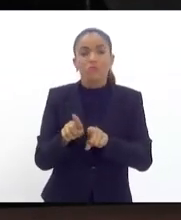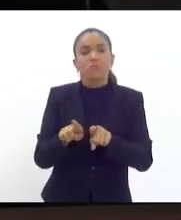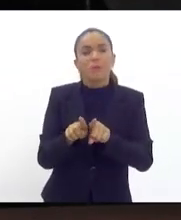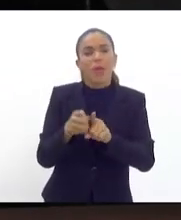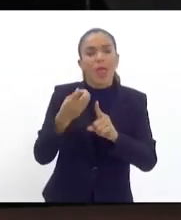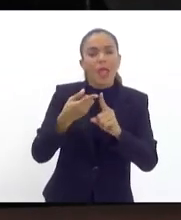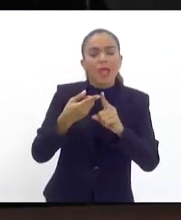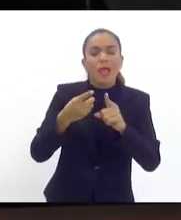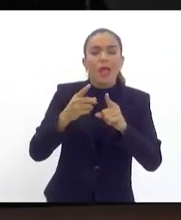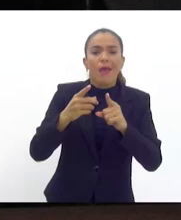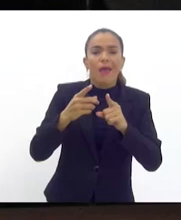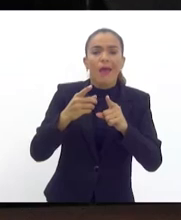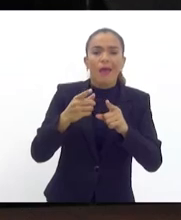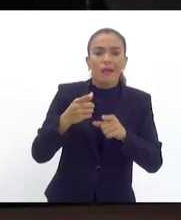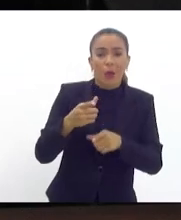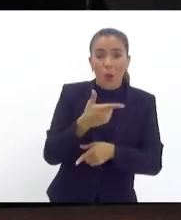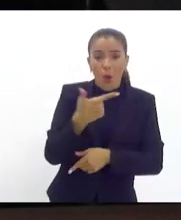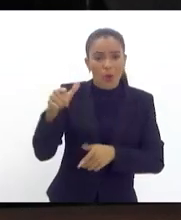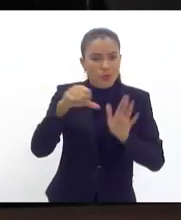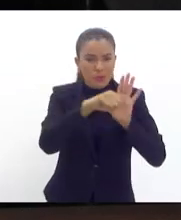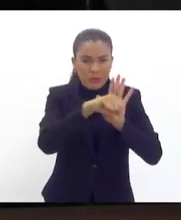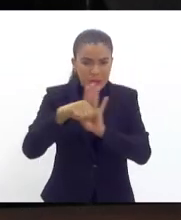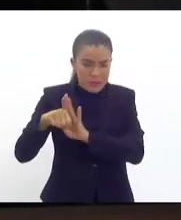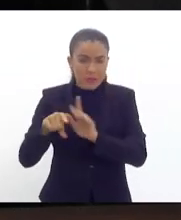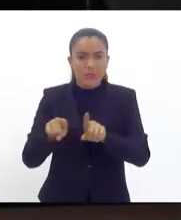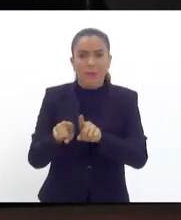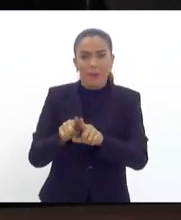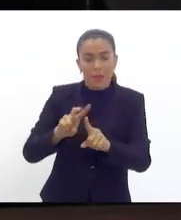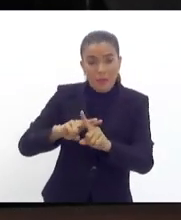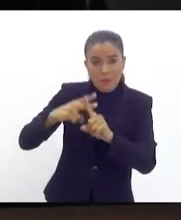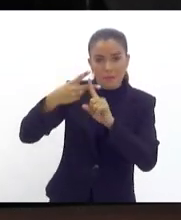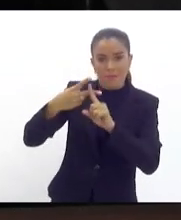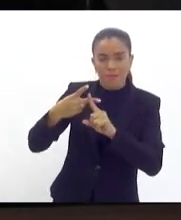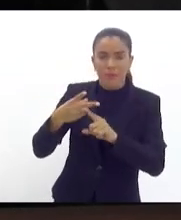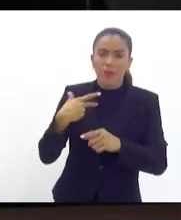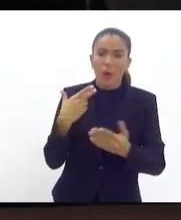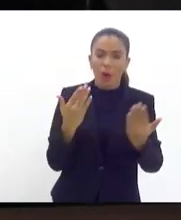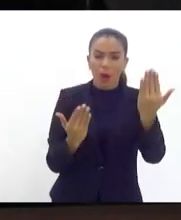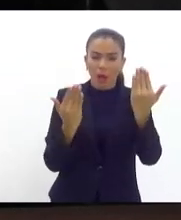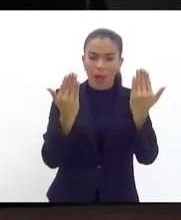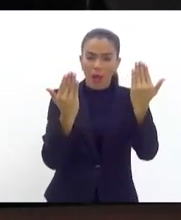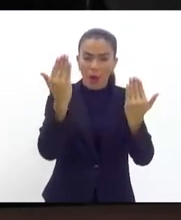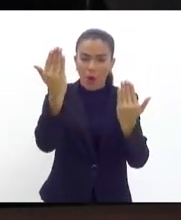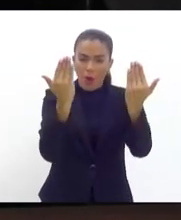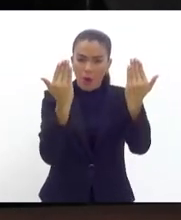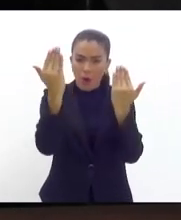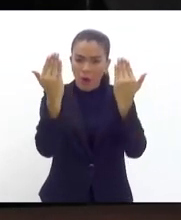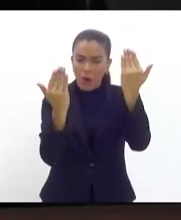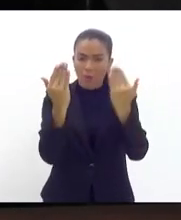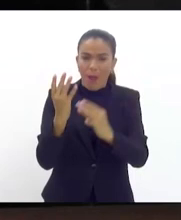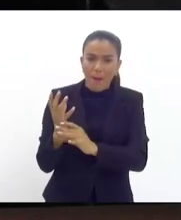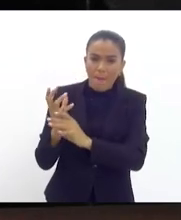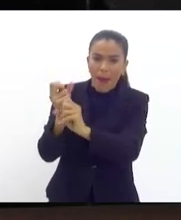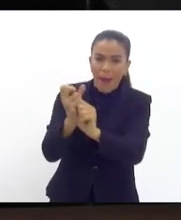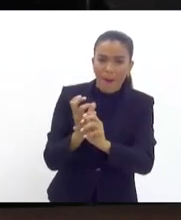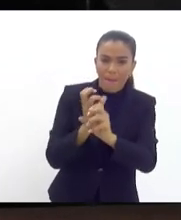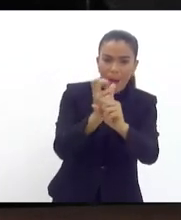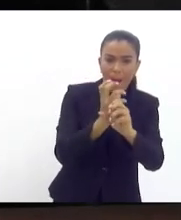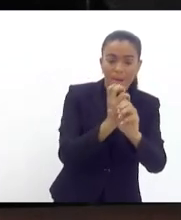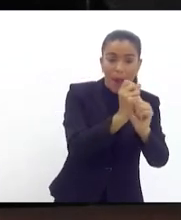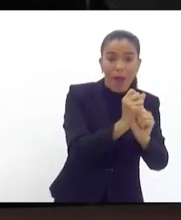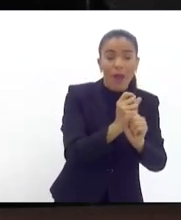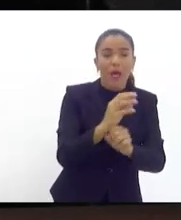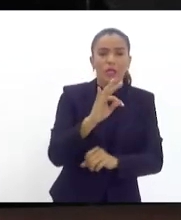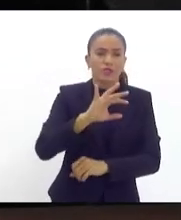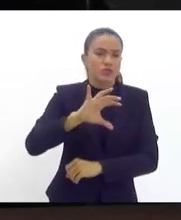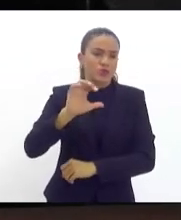de alguns crimes aumentou Então na verdade a gente vai se comparar os dados a gente vai poder dizer que a